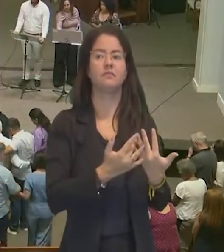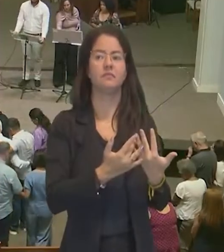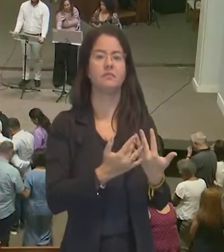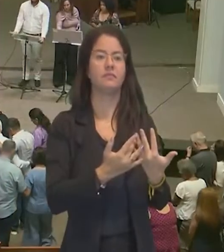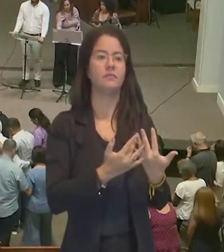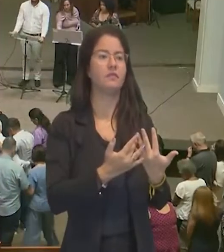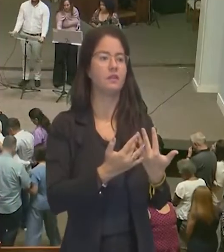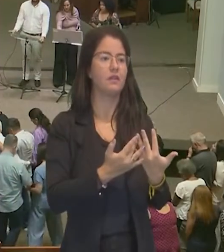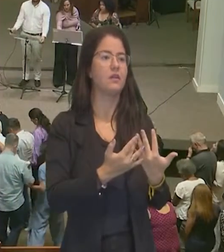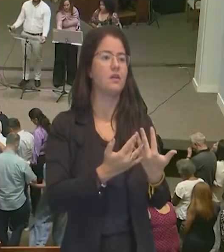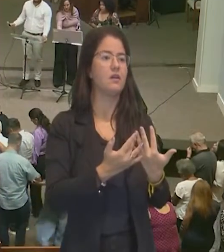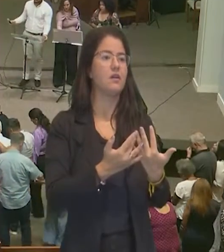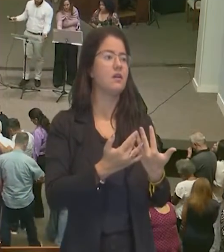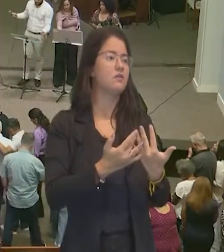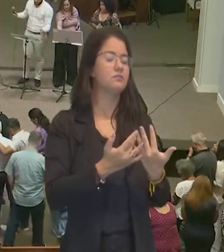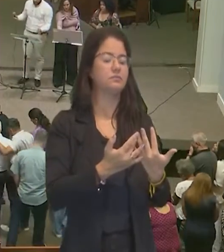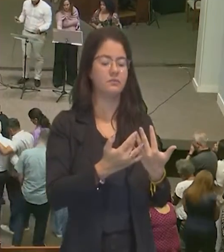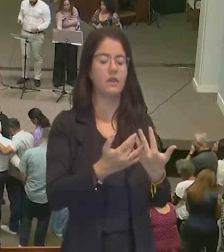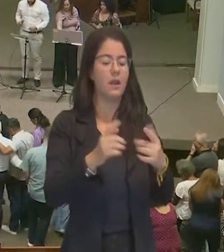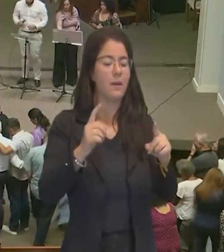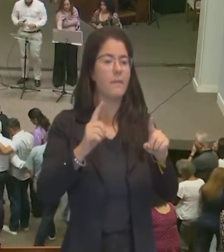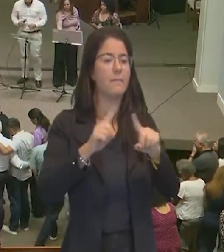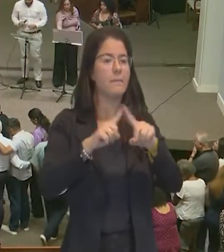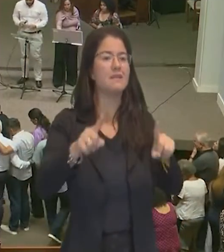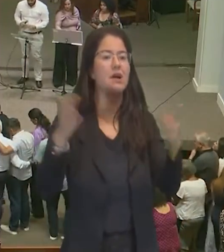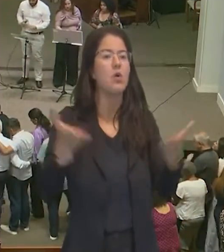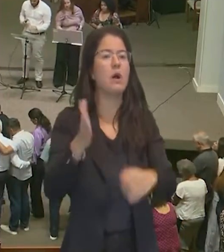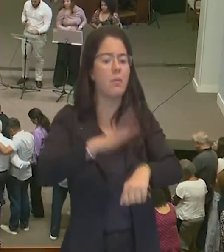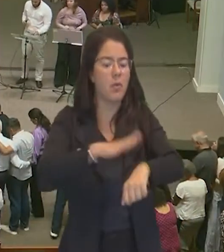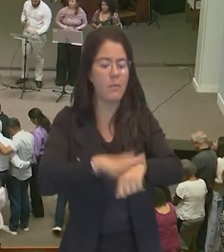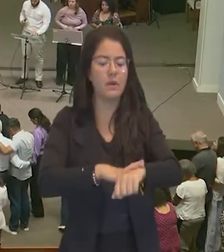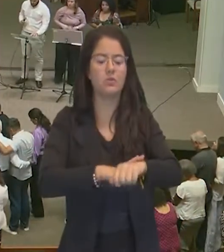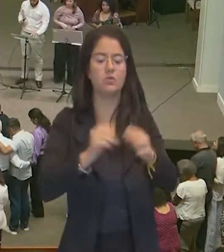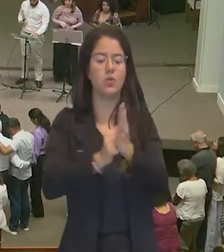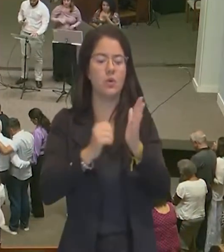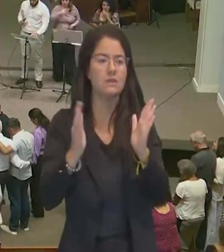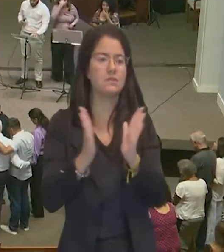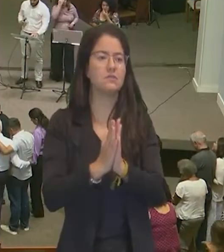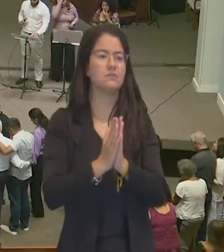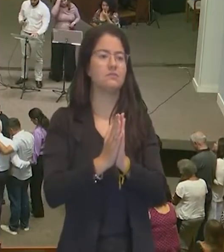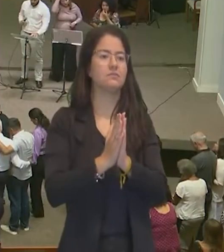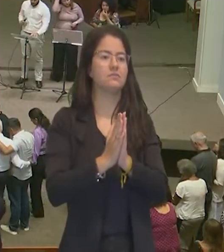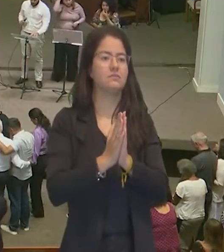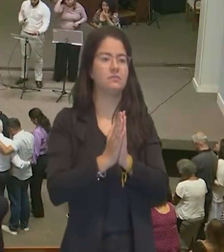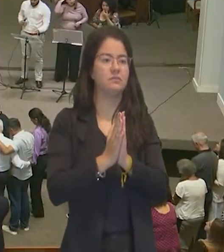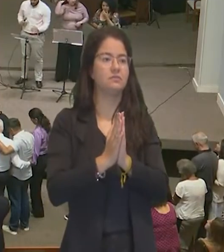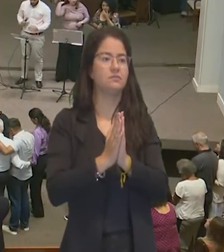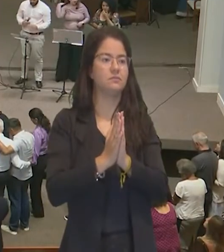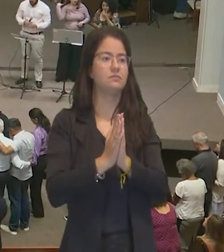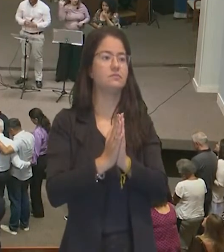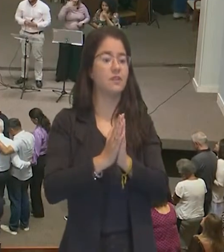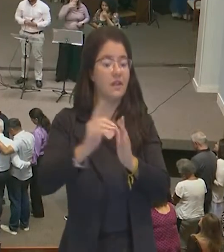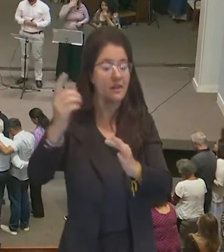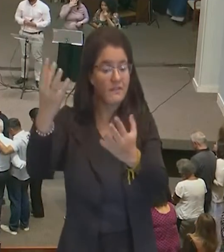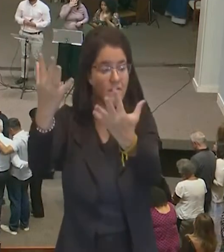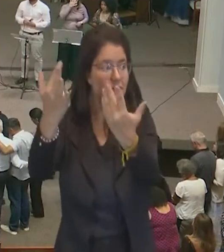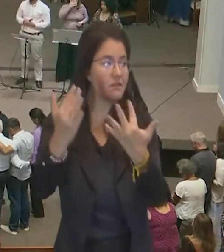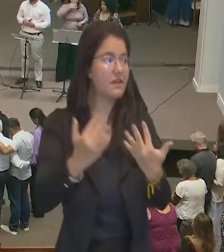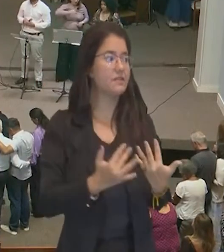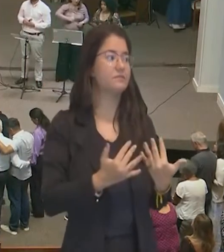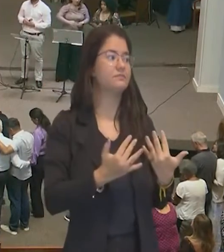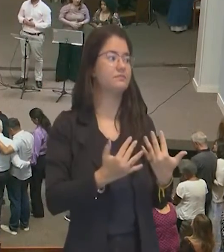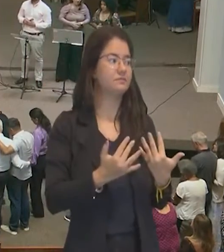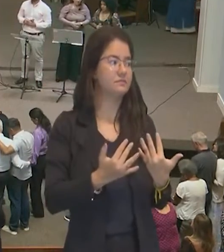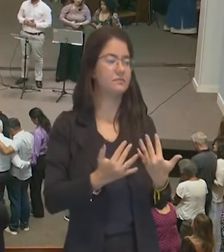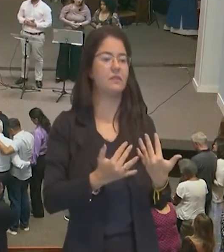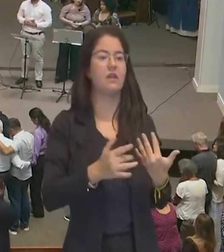nunca mais aqui, mas pelo menos os irmãos podem se mexer nessa noite. Está liberado a mexida nessa noite. Sai do seu lugar, meu irmão. Você que está